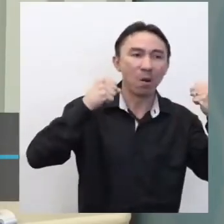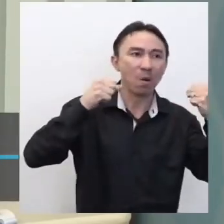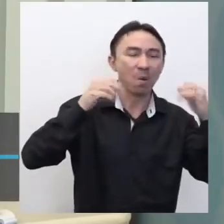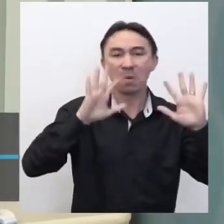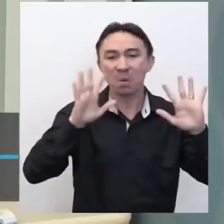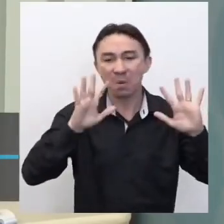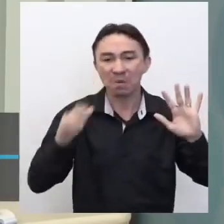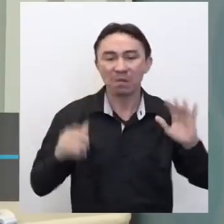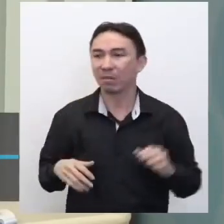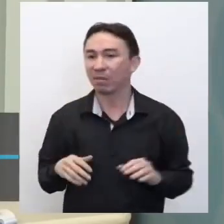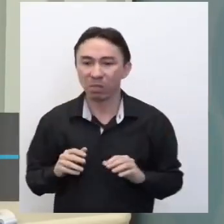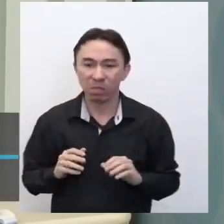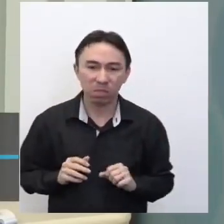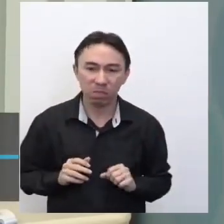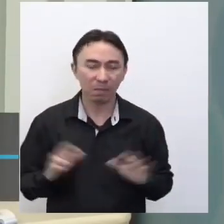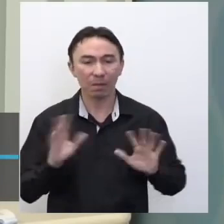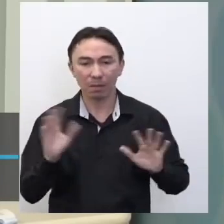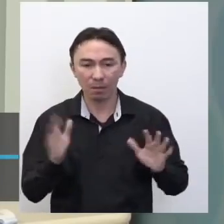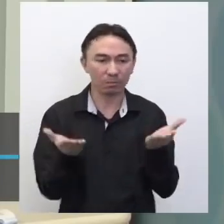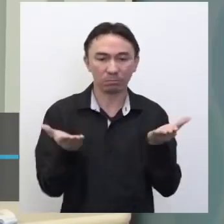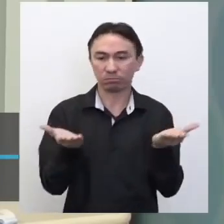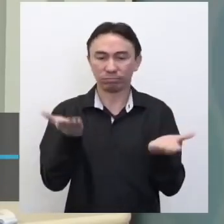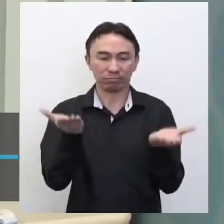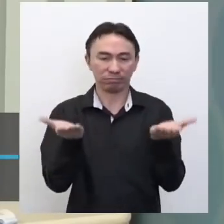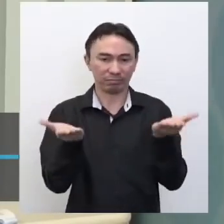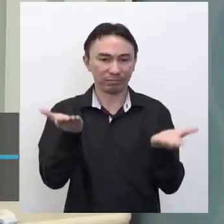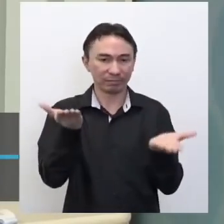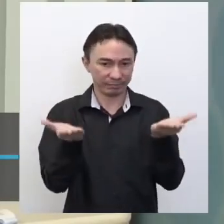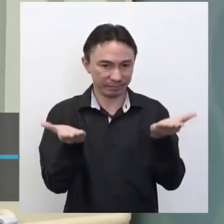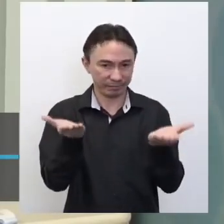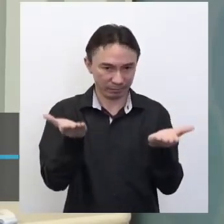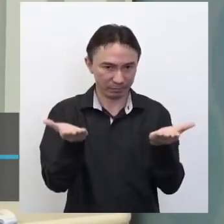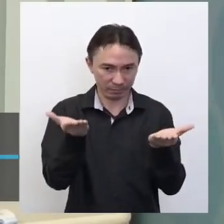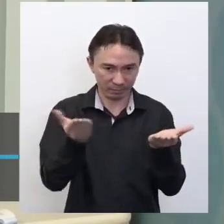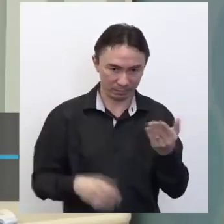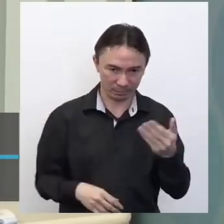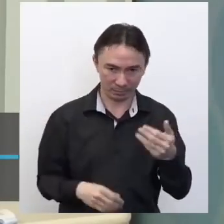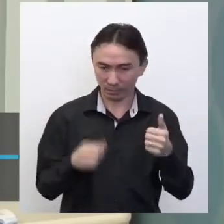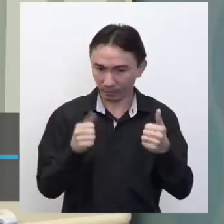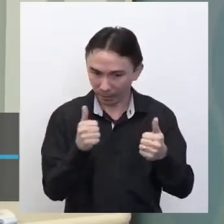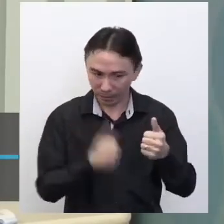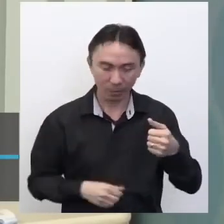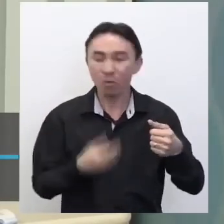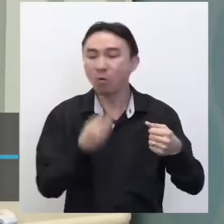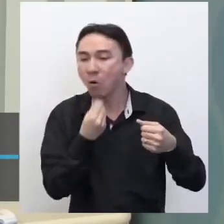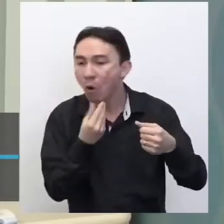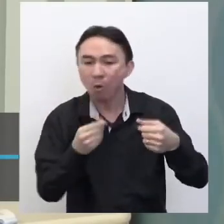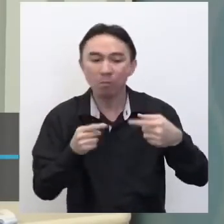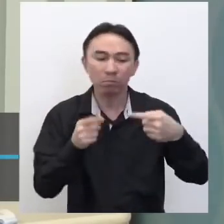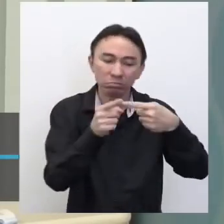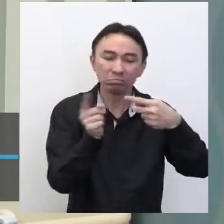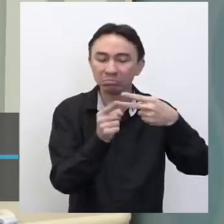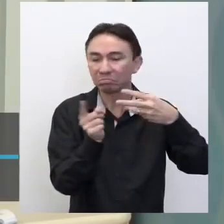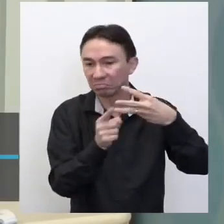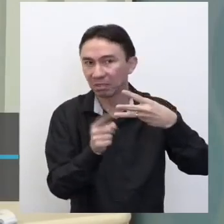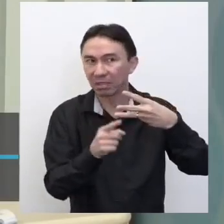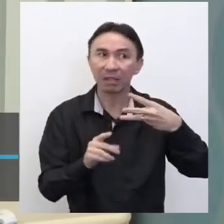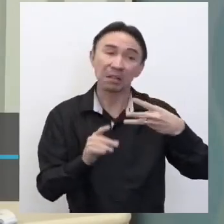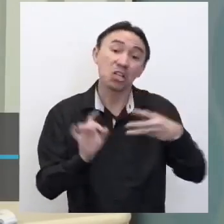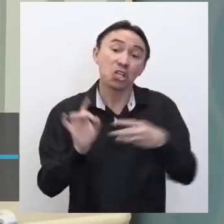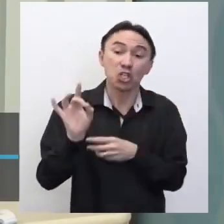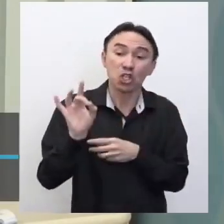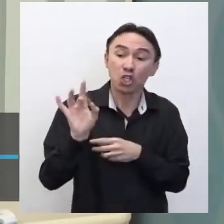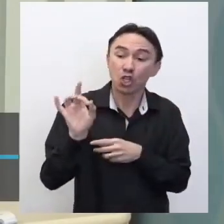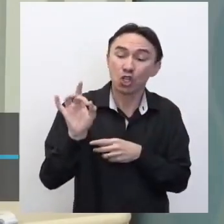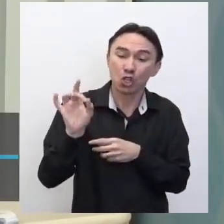forma temperada, né? Então essa seria aí a virtude correspondente aos homens que a natureza teria forjado